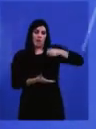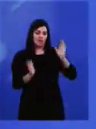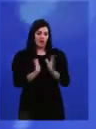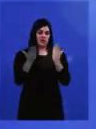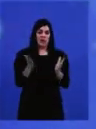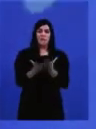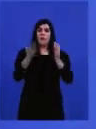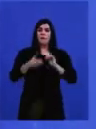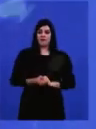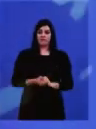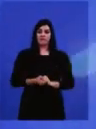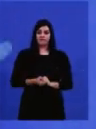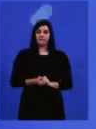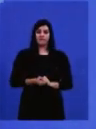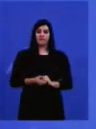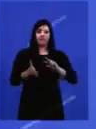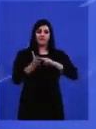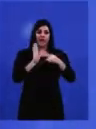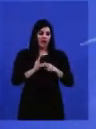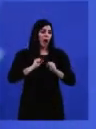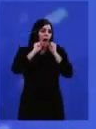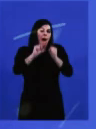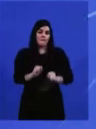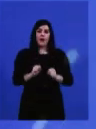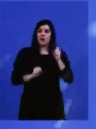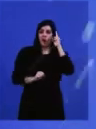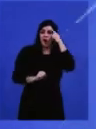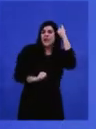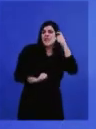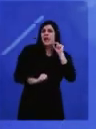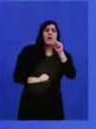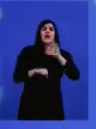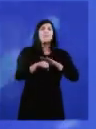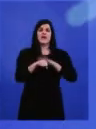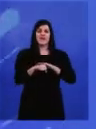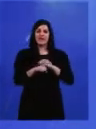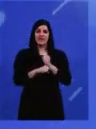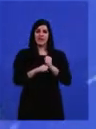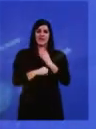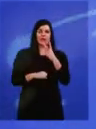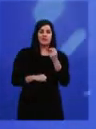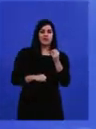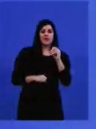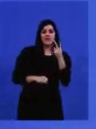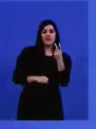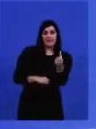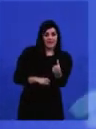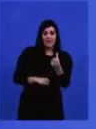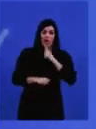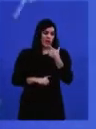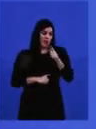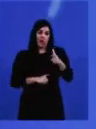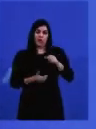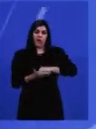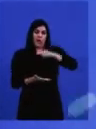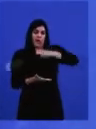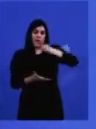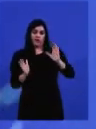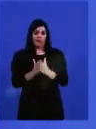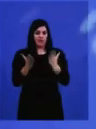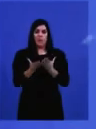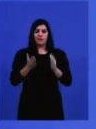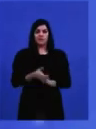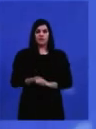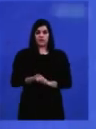seguinte, abre aspas, posso dar uma ideia do que nós vamos fazer em 2026? não vai mais existir o Bolsa Miséria.